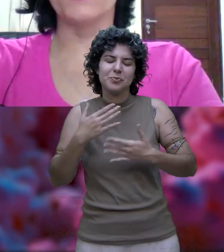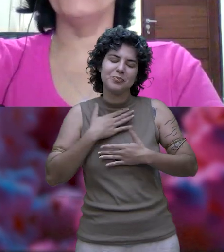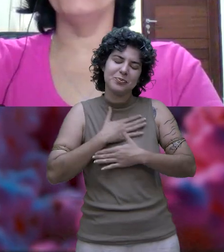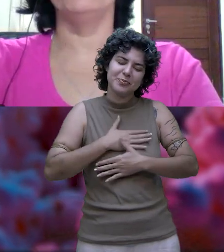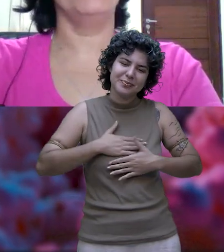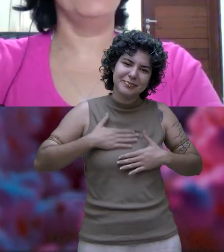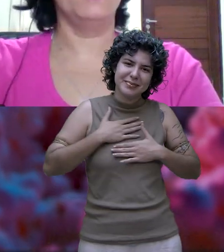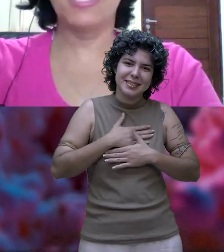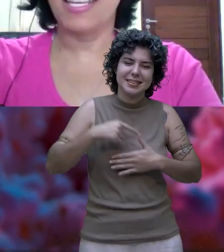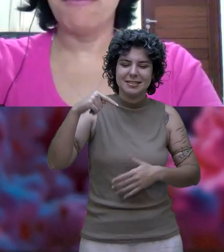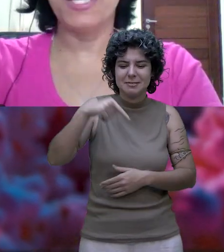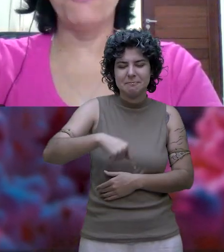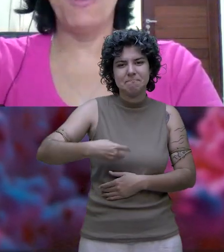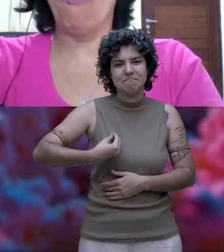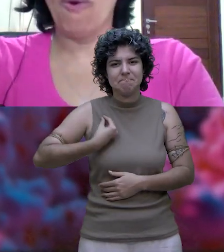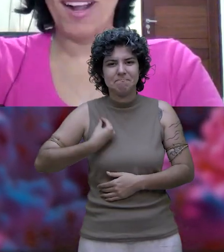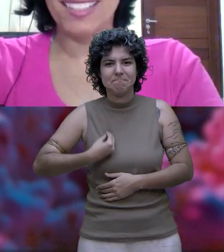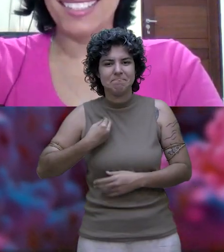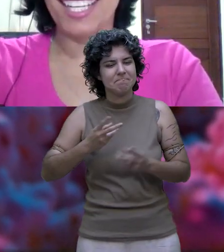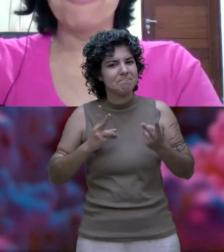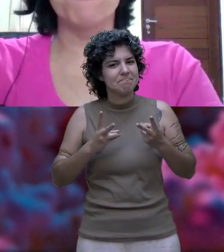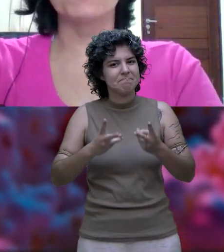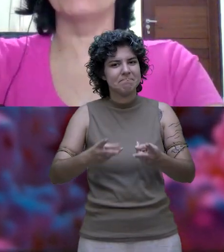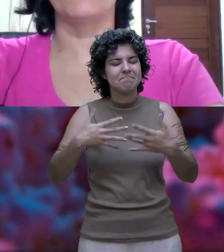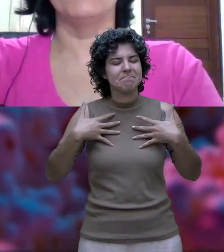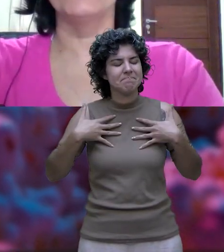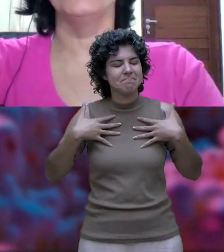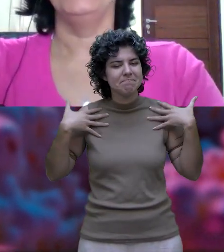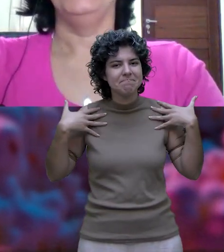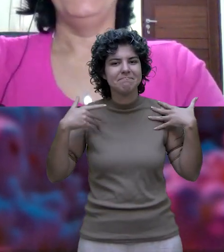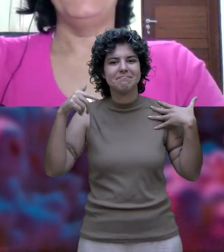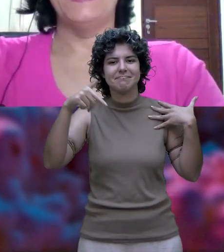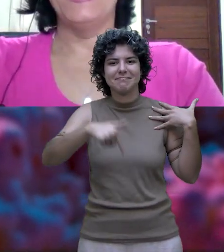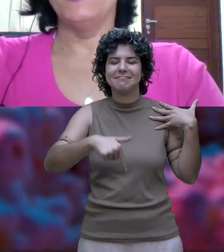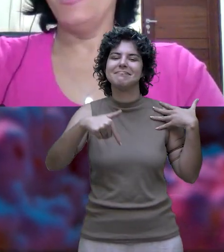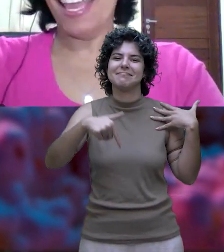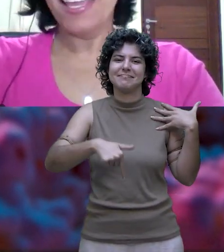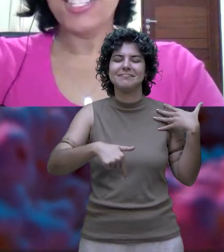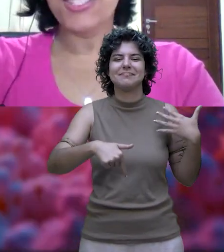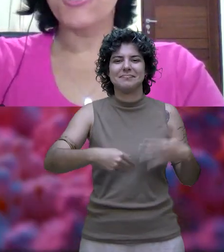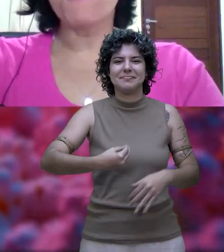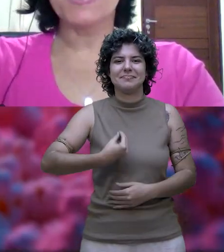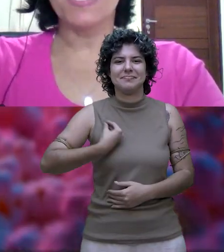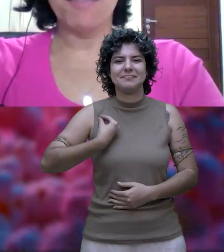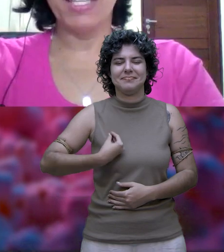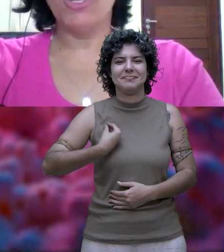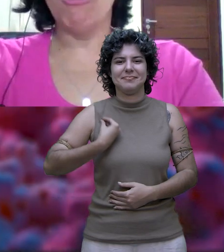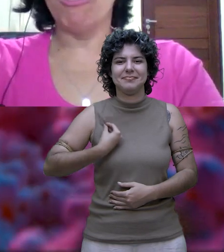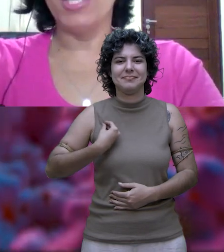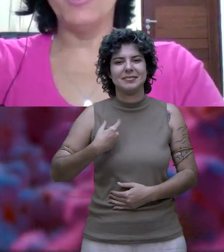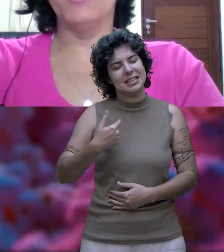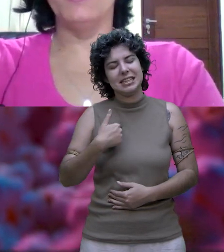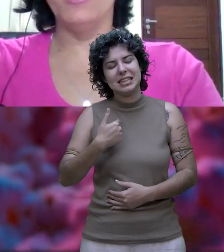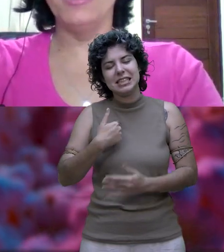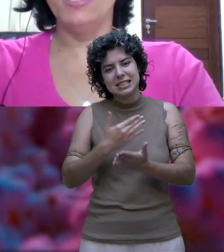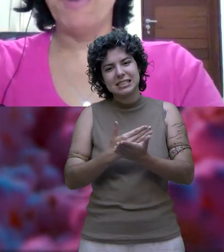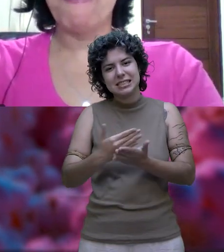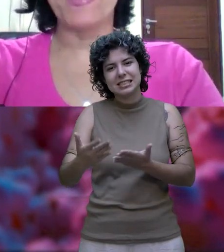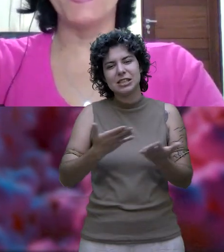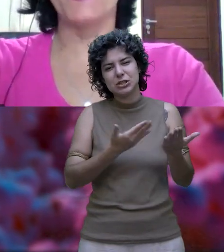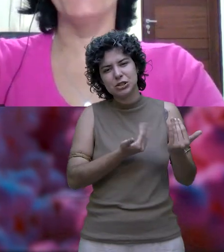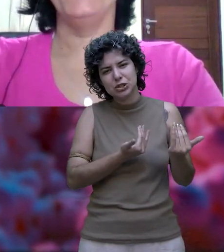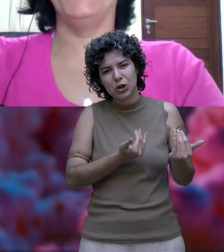todo meu. Sempre uma honra estar com vocês, né? E é isso, comecei bem novinha aí,